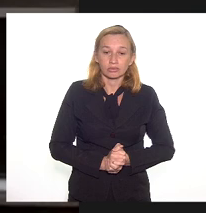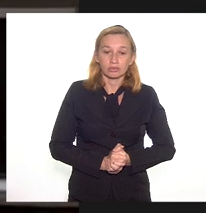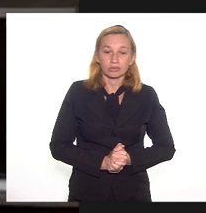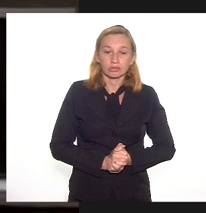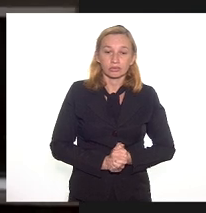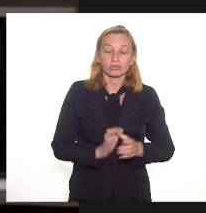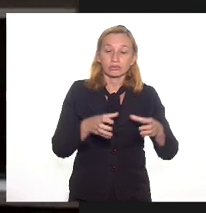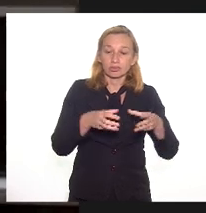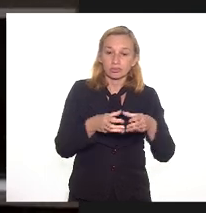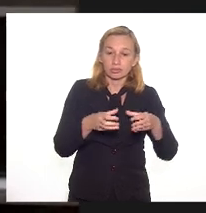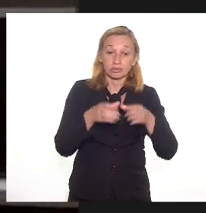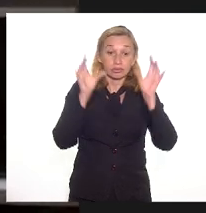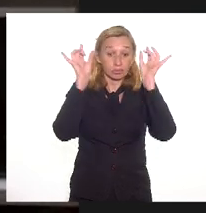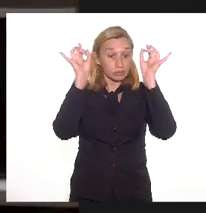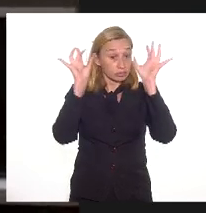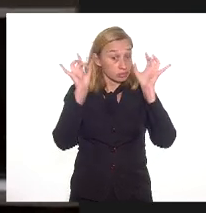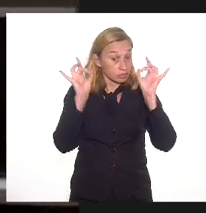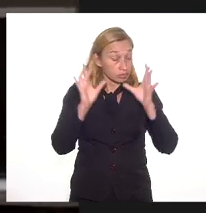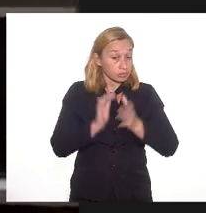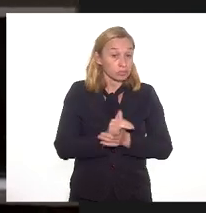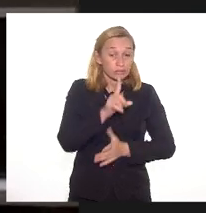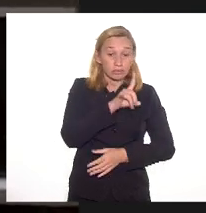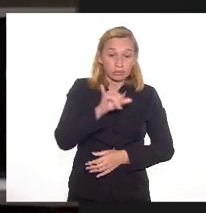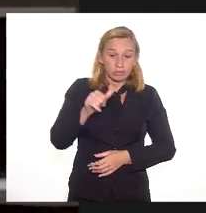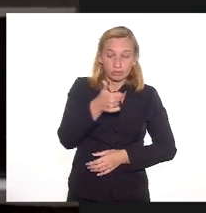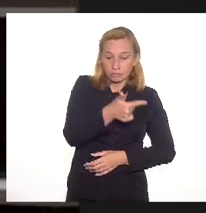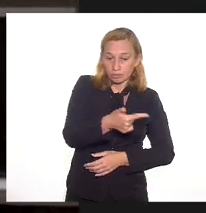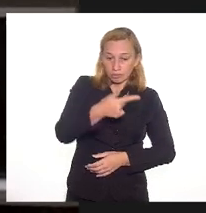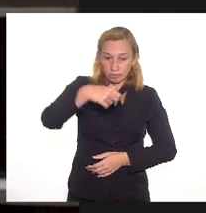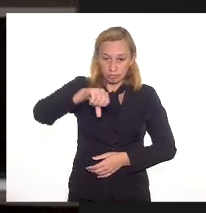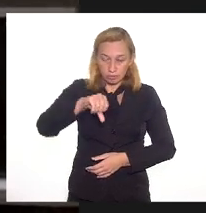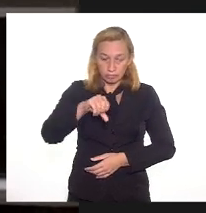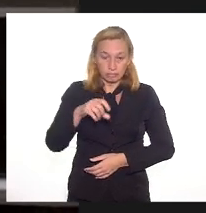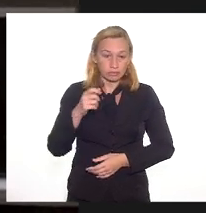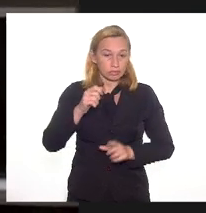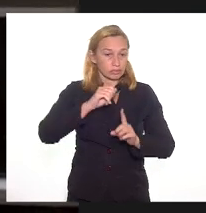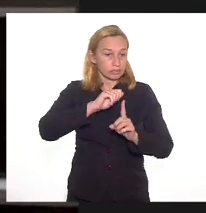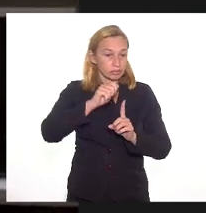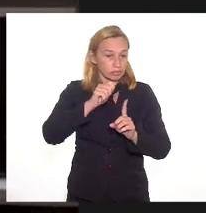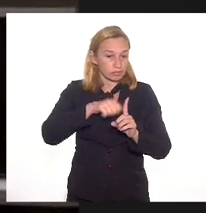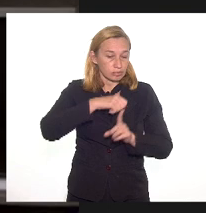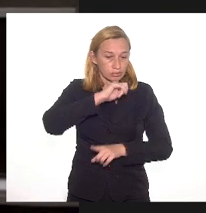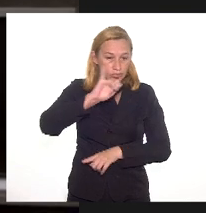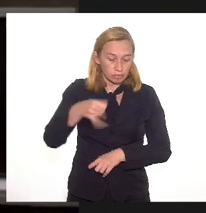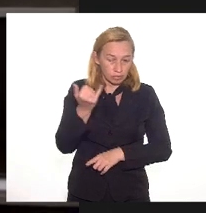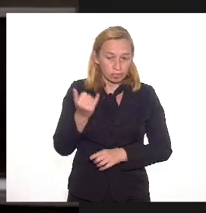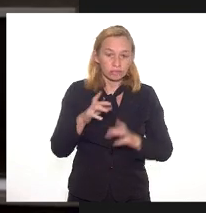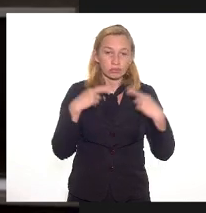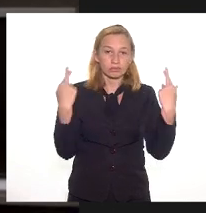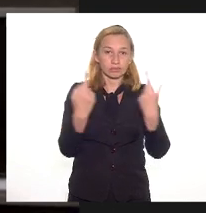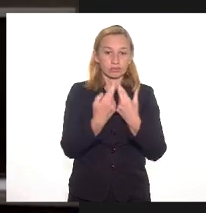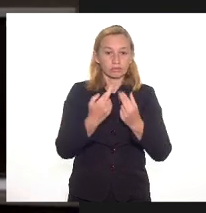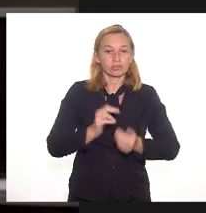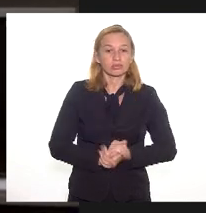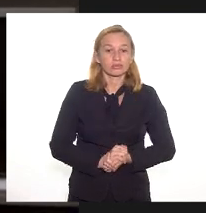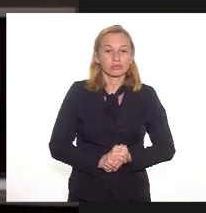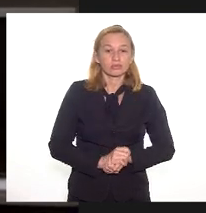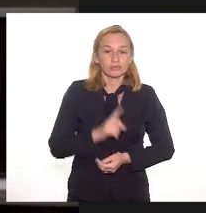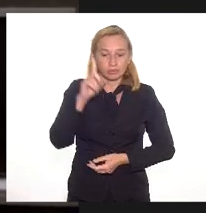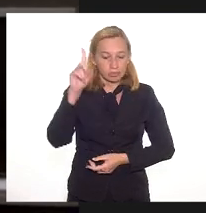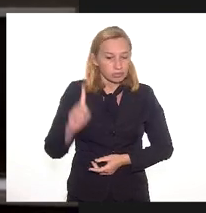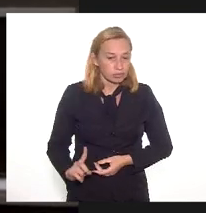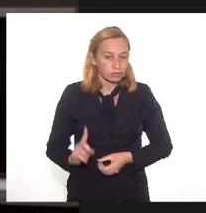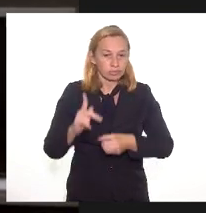da comissão especial, no dia 29 de janeiro, nós fizemos uma reunião com a diretoria